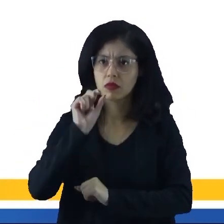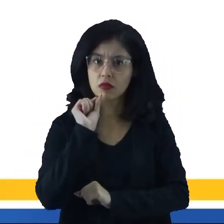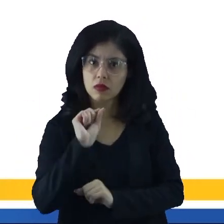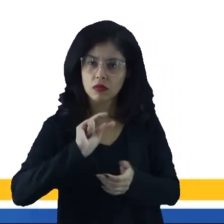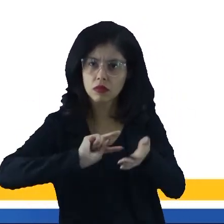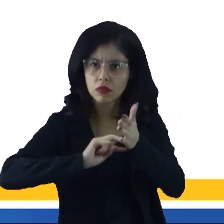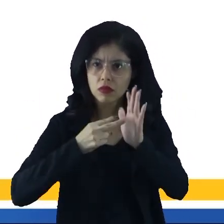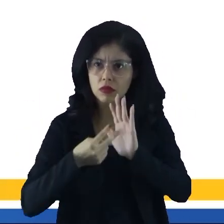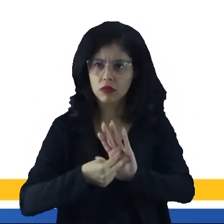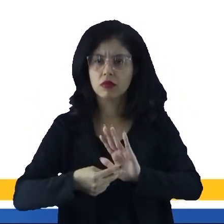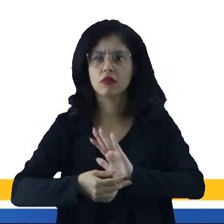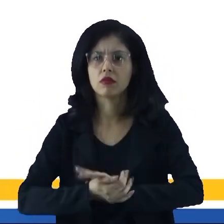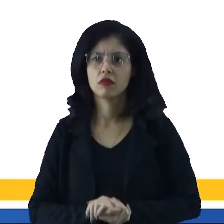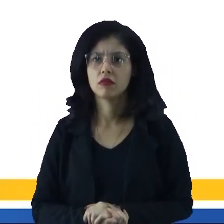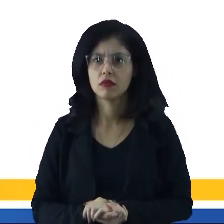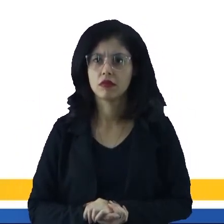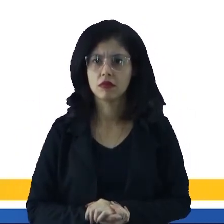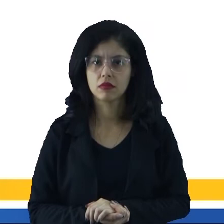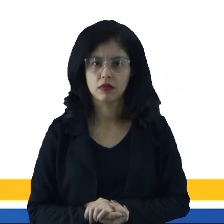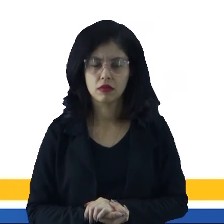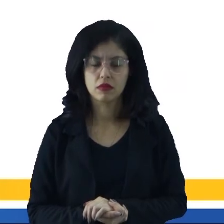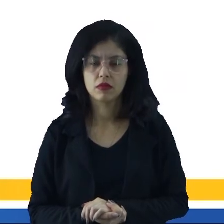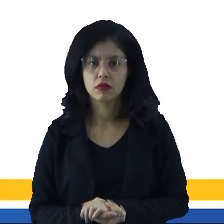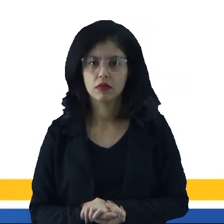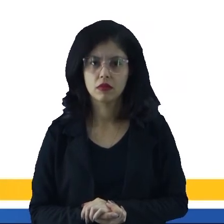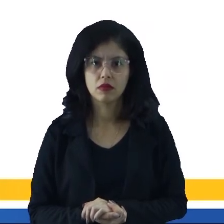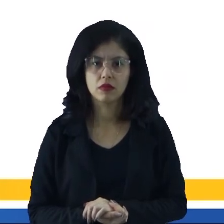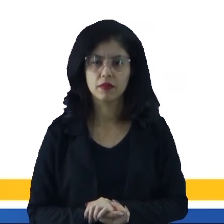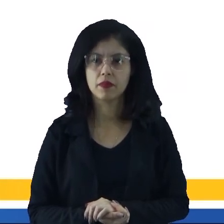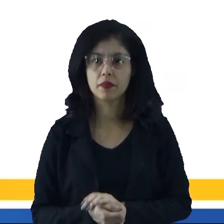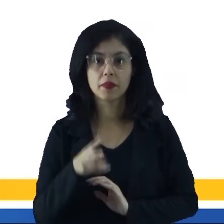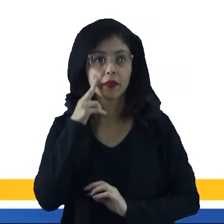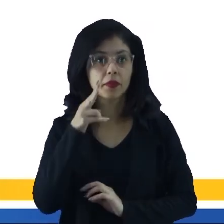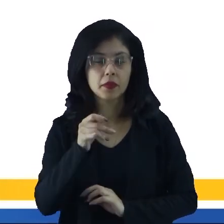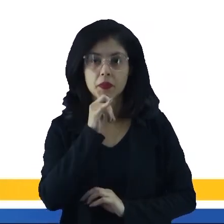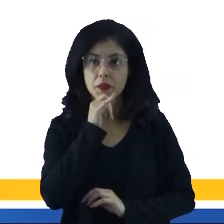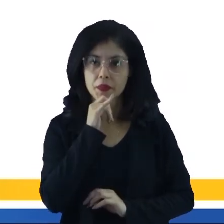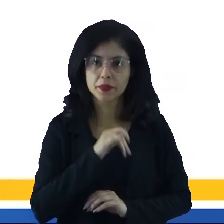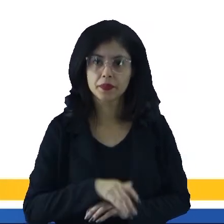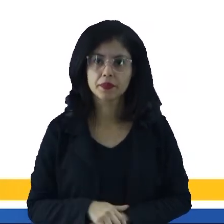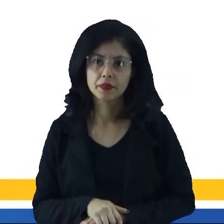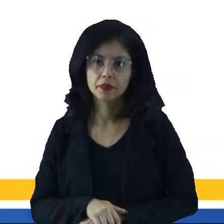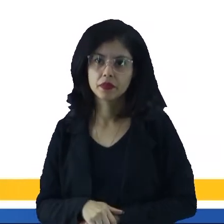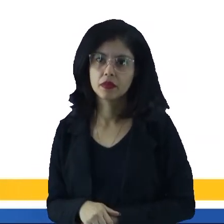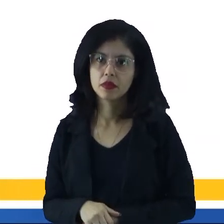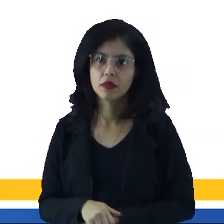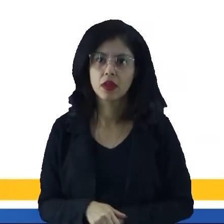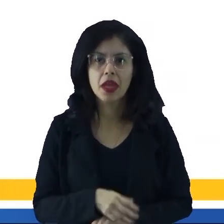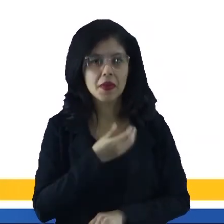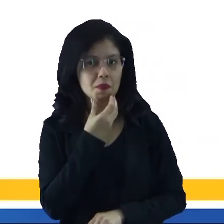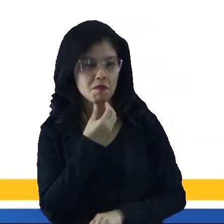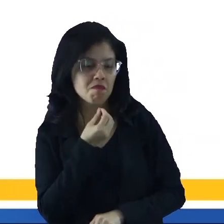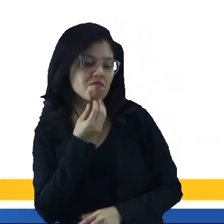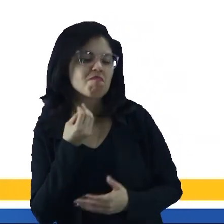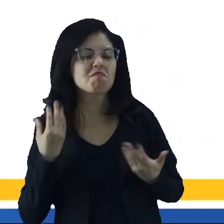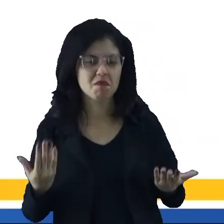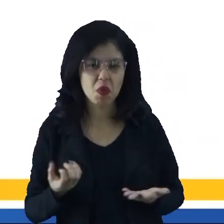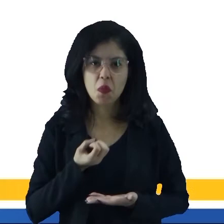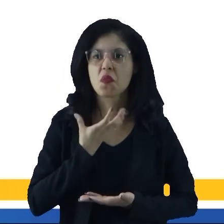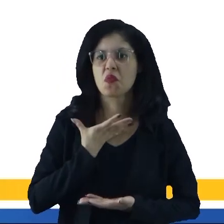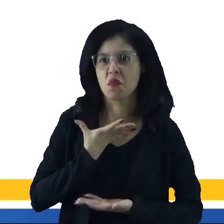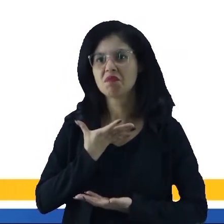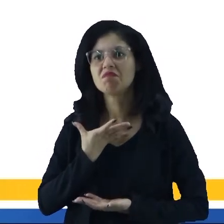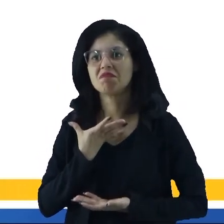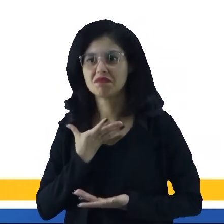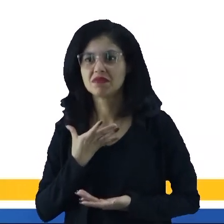se quis dizer. Vamos ver um exemplo. Vamos lá. Ó. Que menino educado,